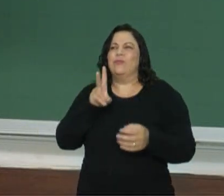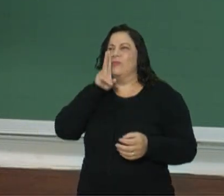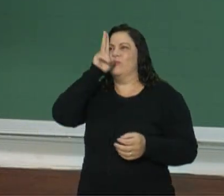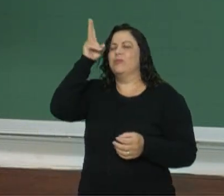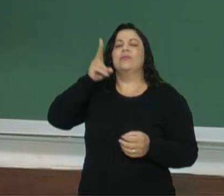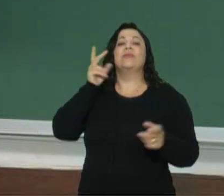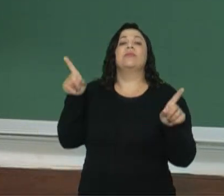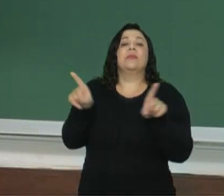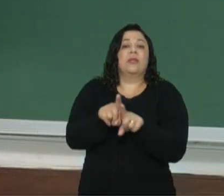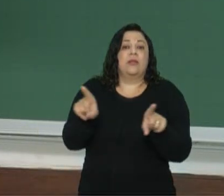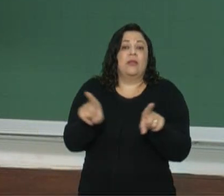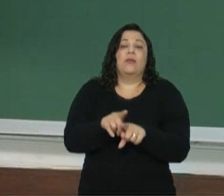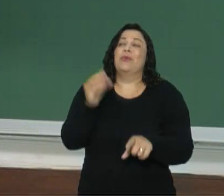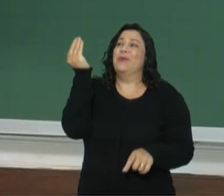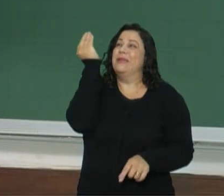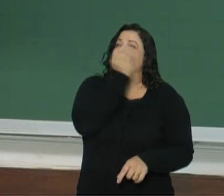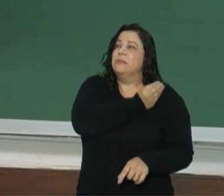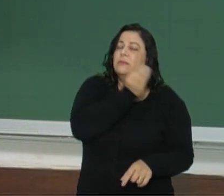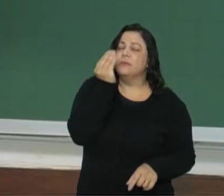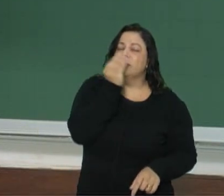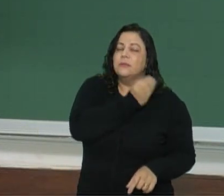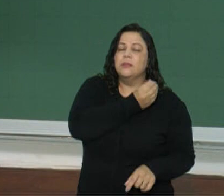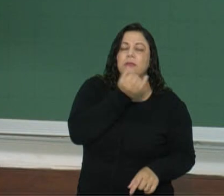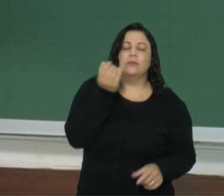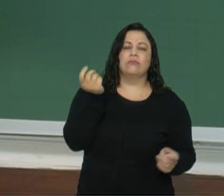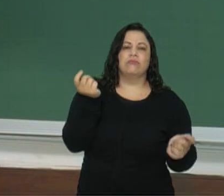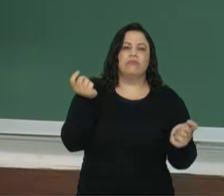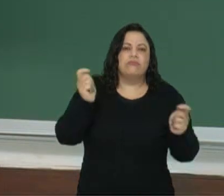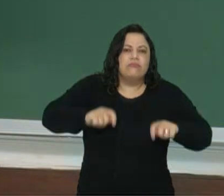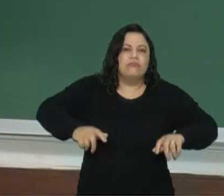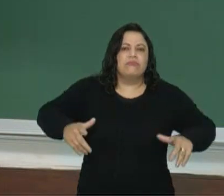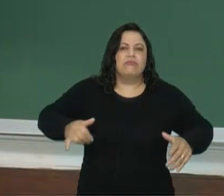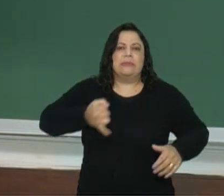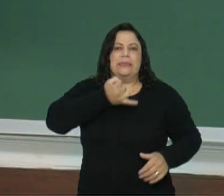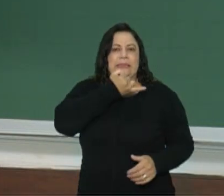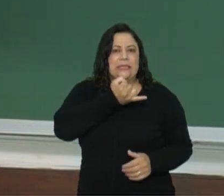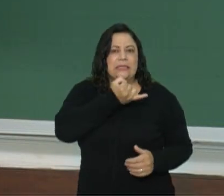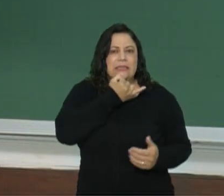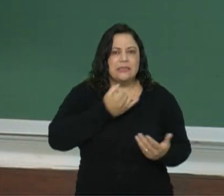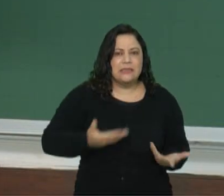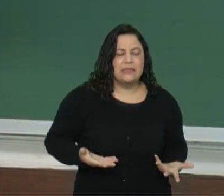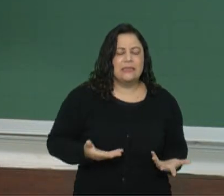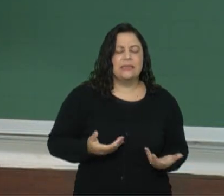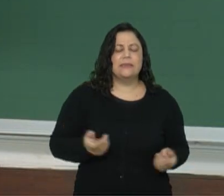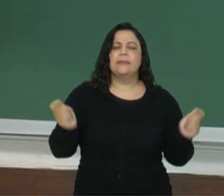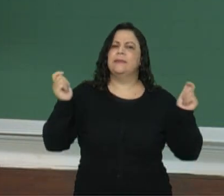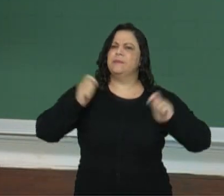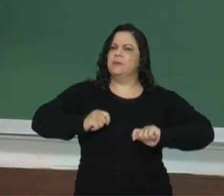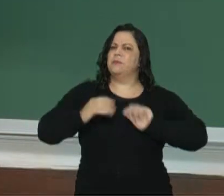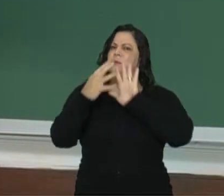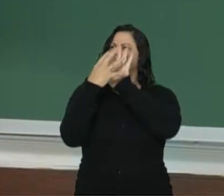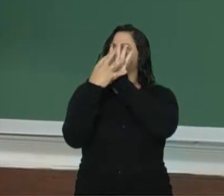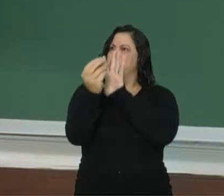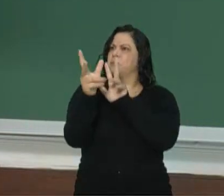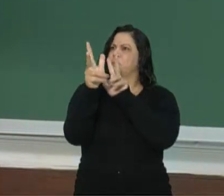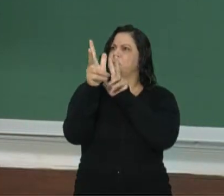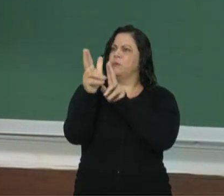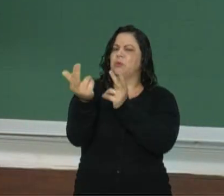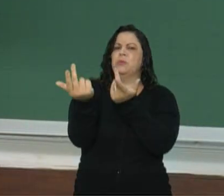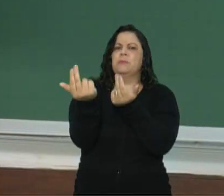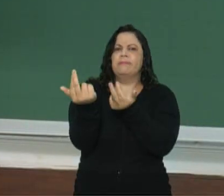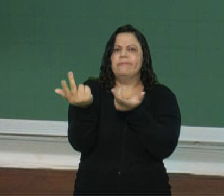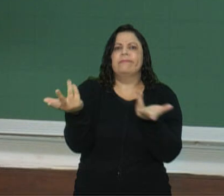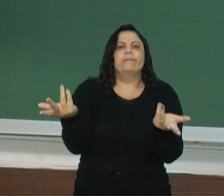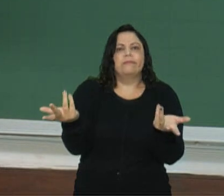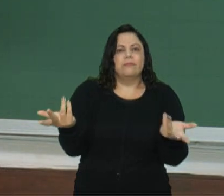em que o grupo faz parte e me caracteriza e me identifica e faz com que eu entenda quem sou